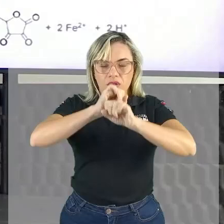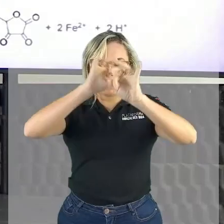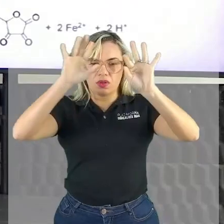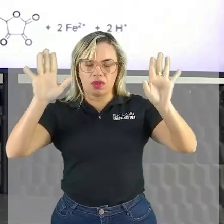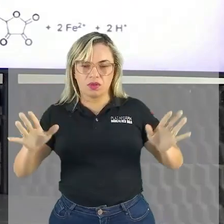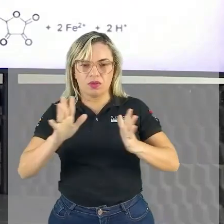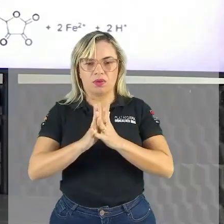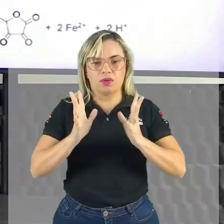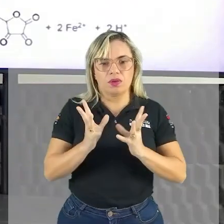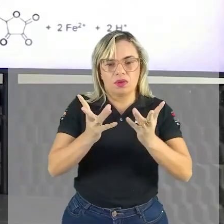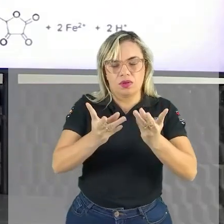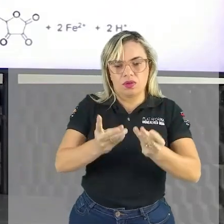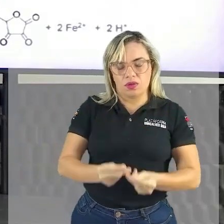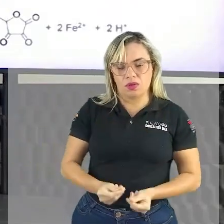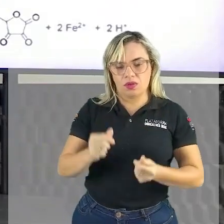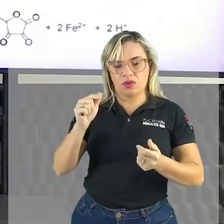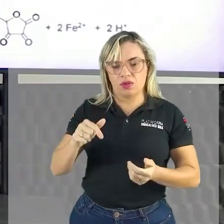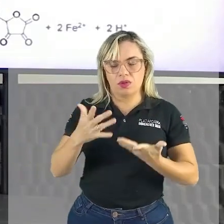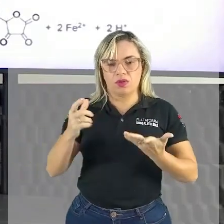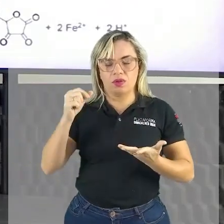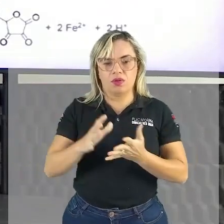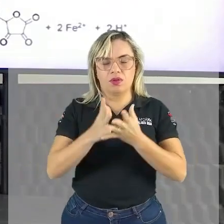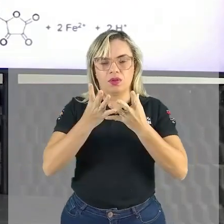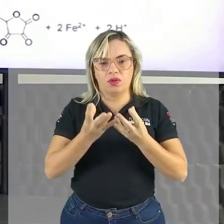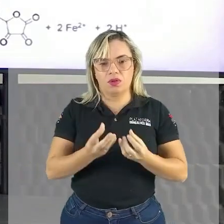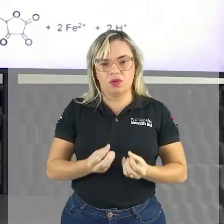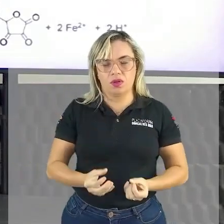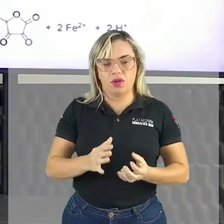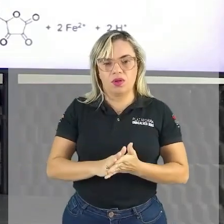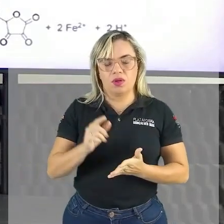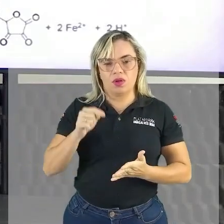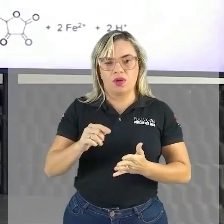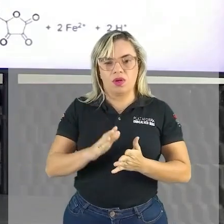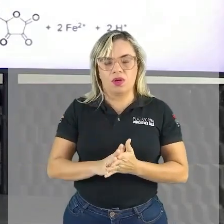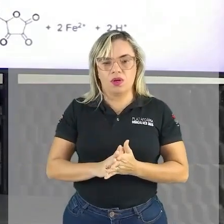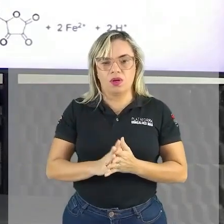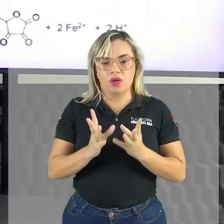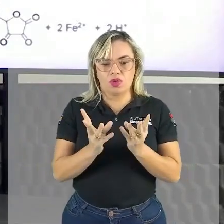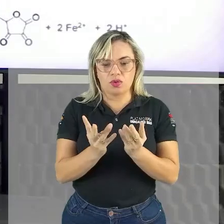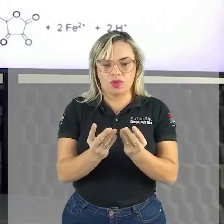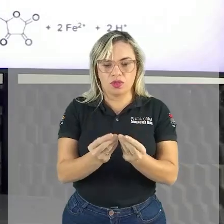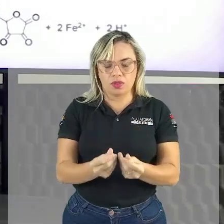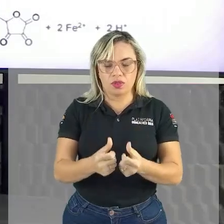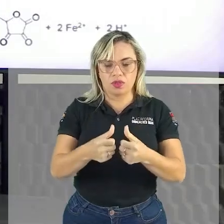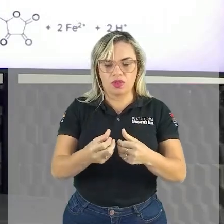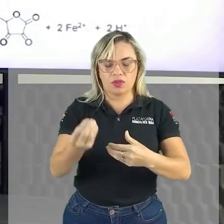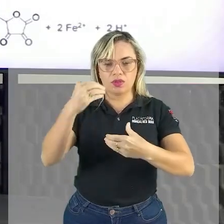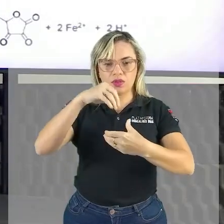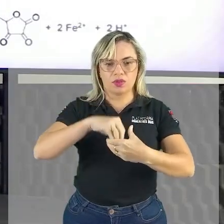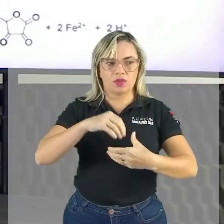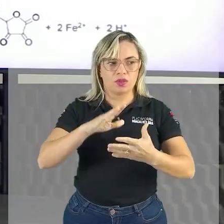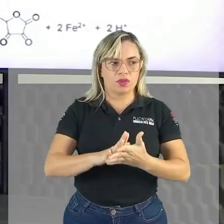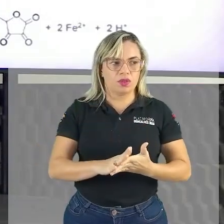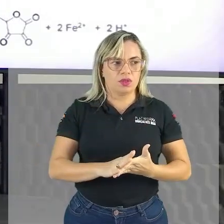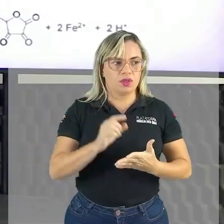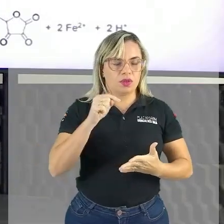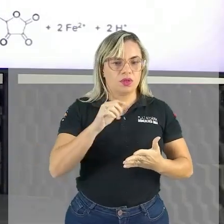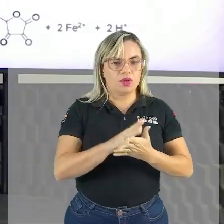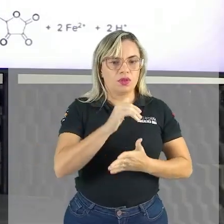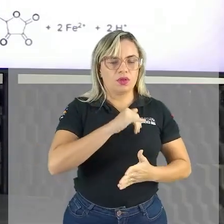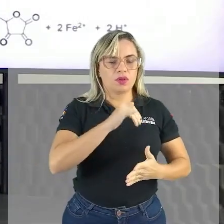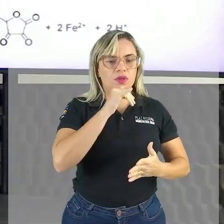que a substância está sofrendo oxidação, quem oxida é um elemento que está nela. Por exemplo, o carbono aqui sofre